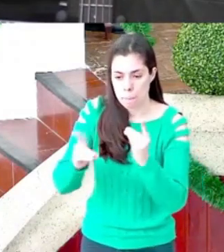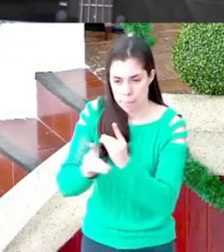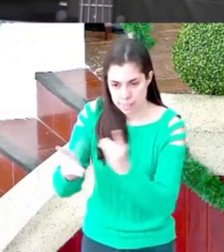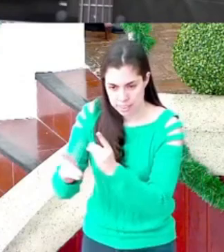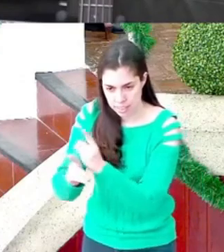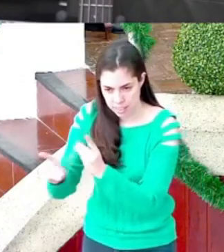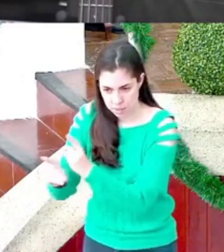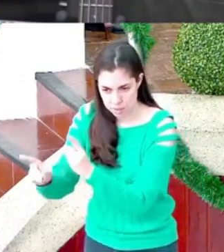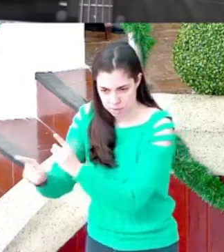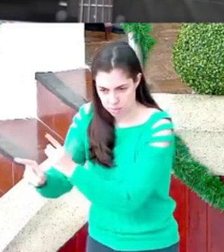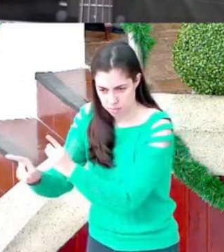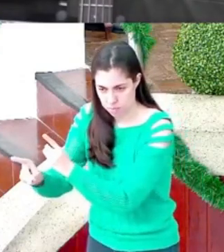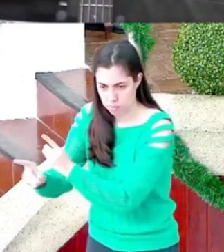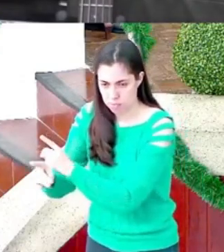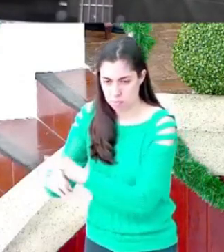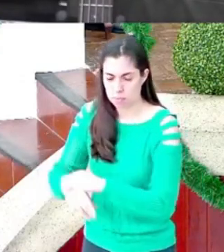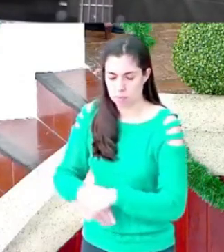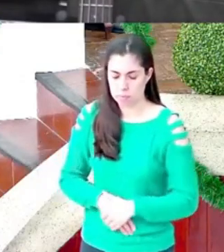Se não